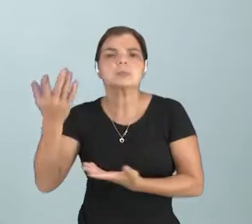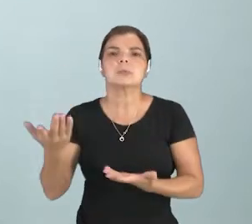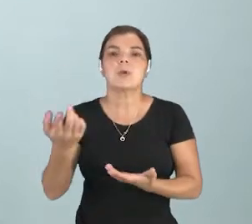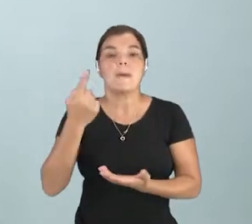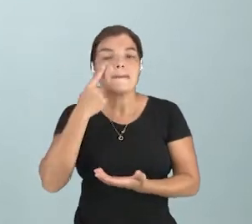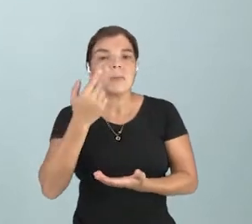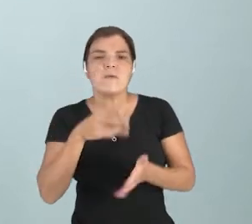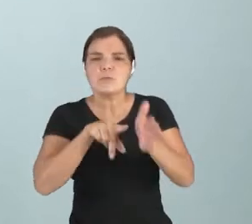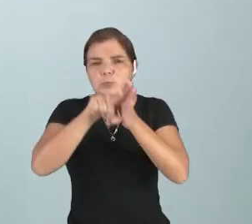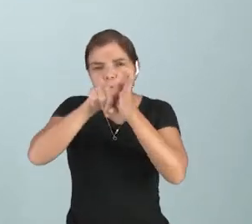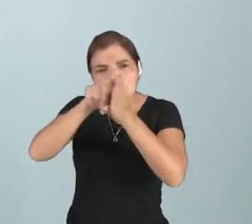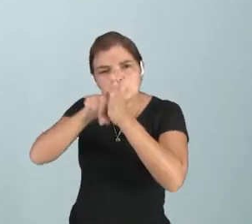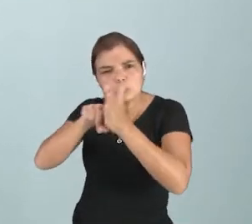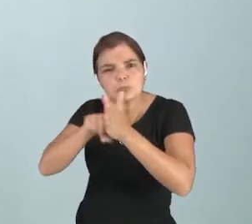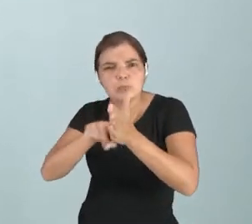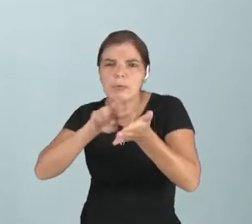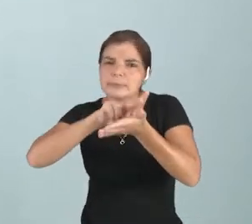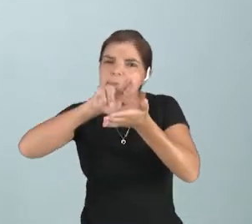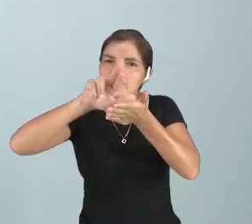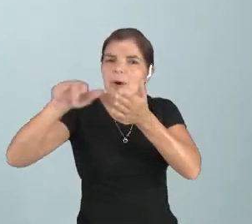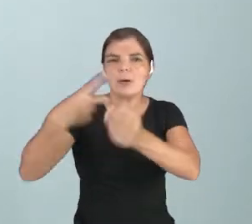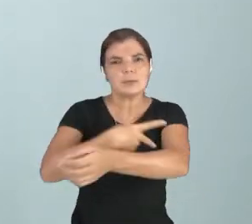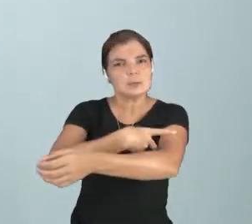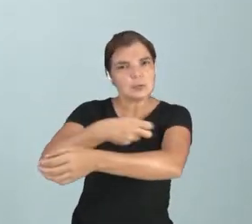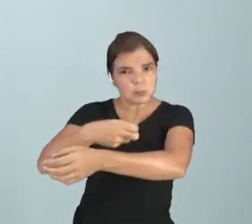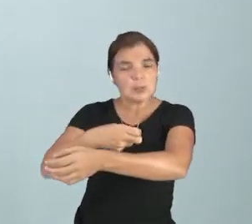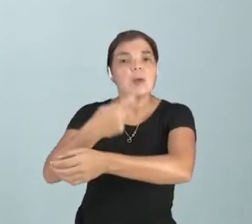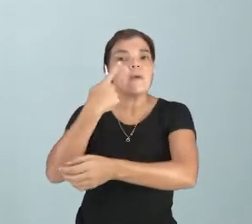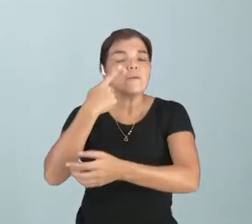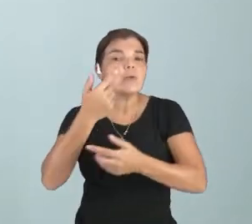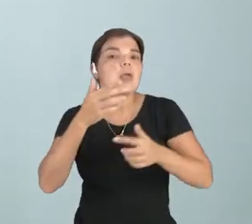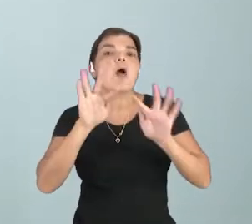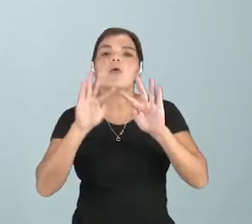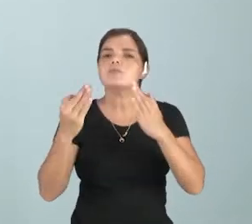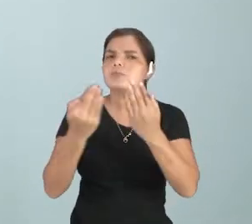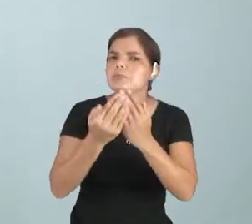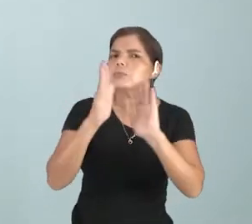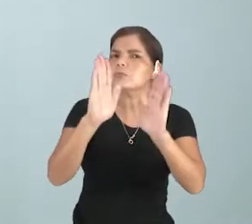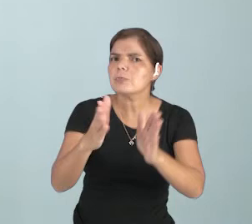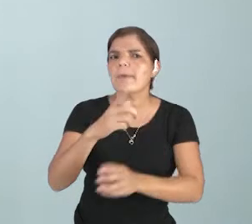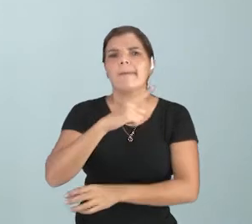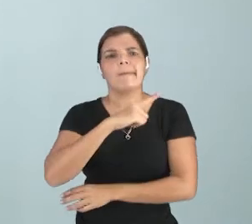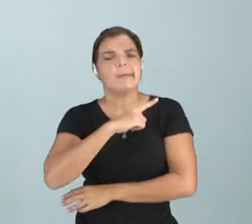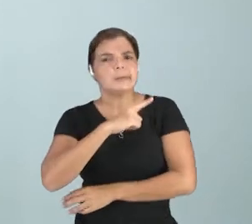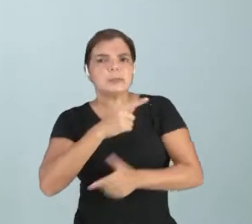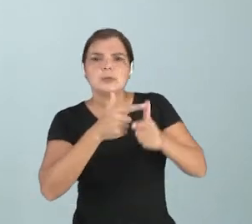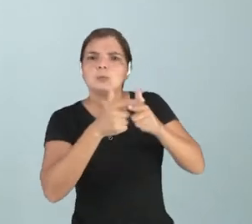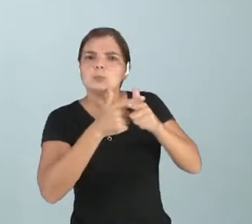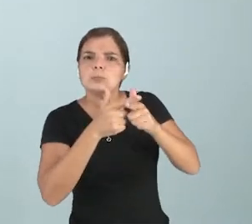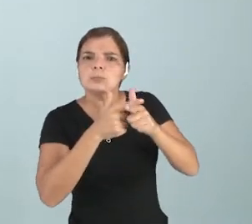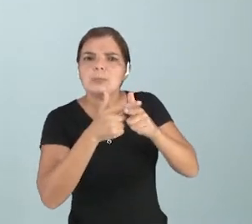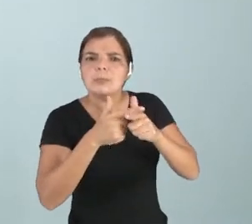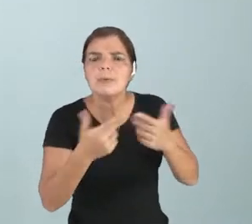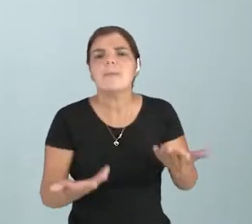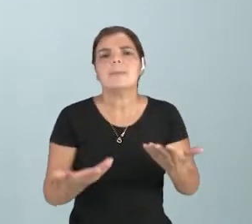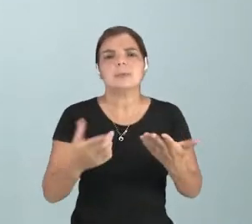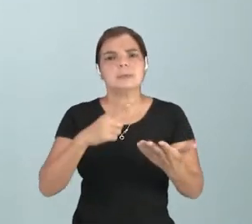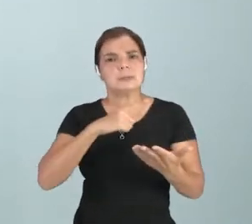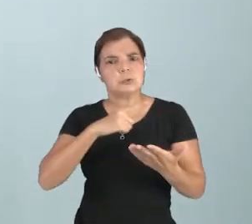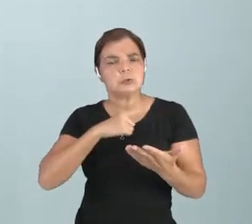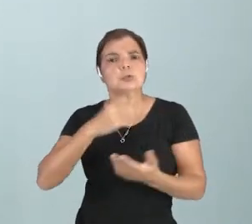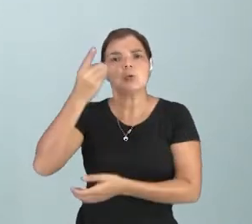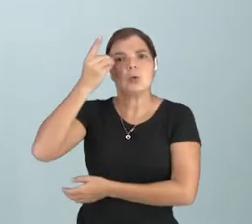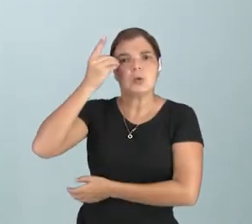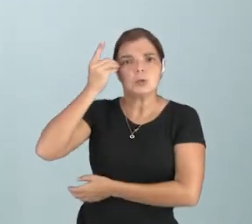vamos pedir uma bateria de exames, vamos pedir o histórico da família, se já tem ocorrência, né, de síndrome